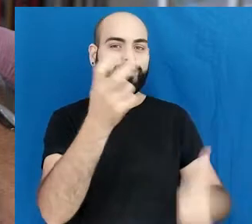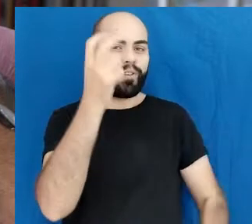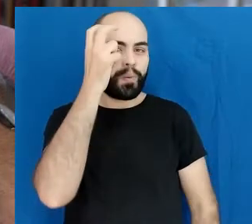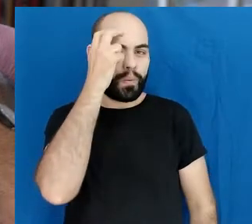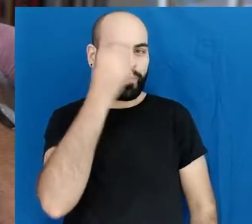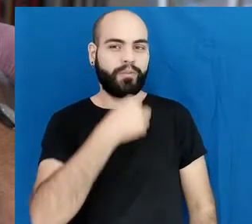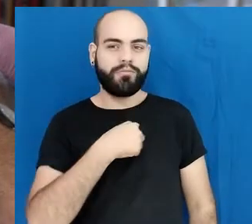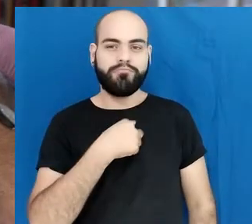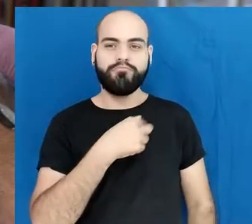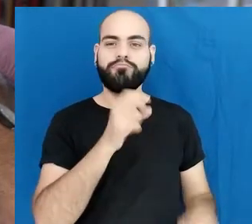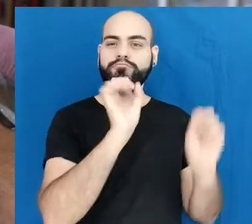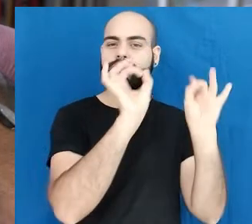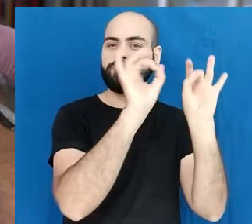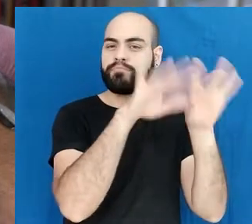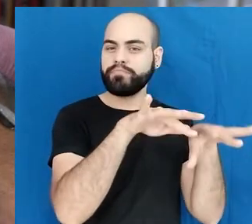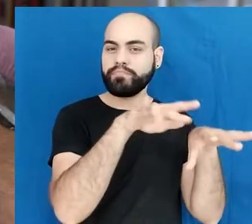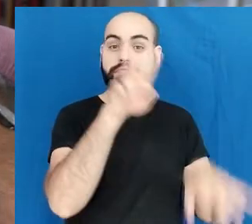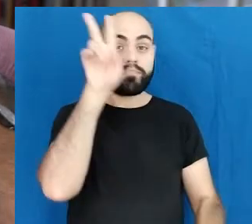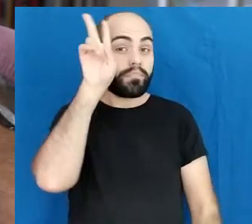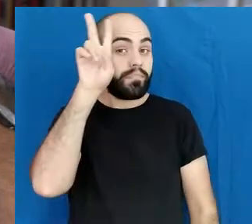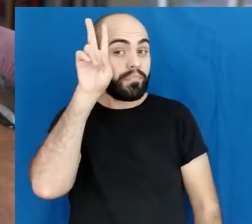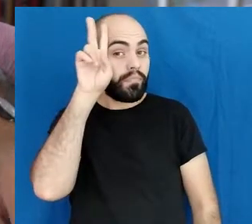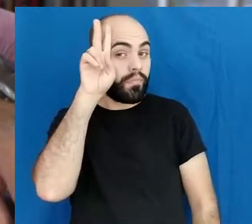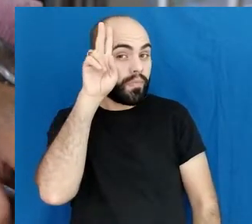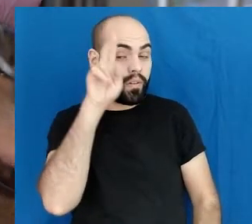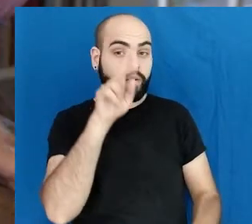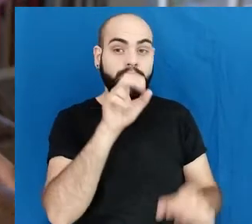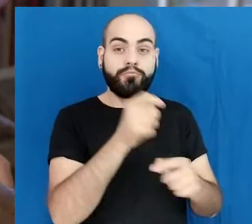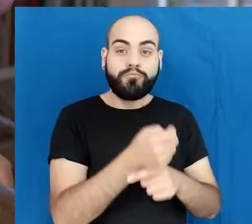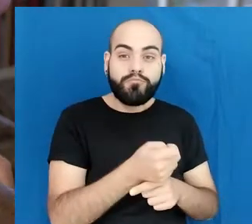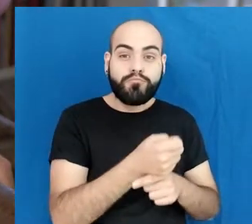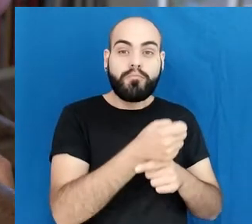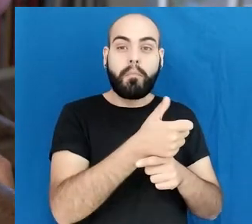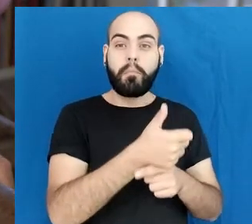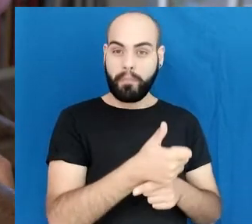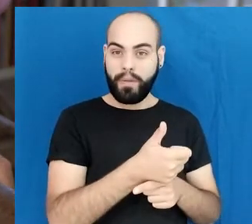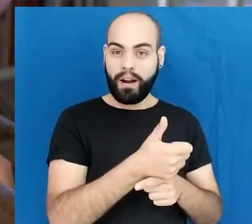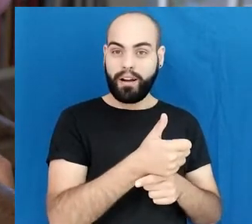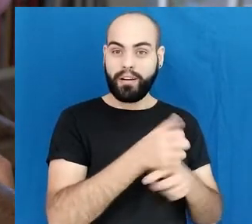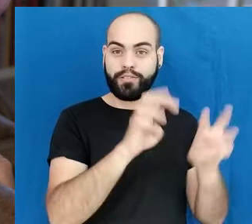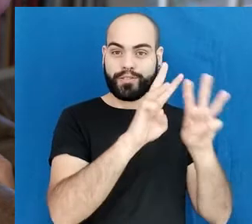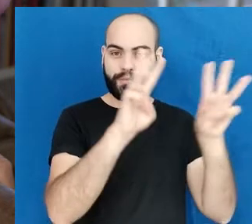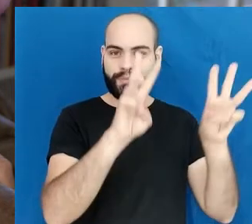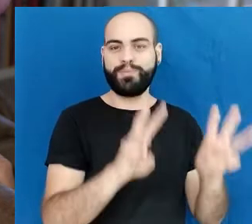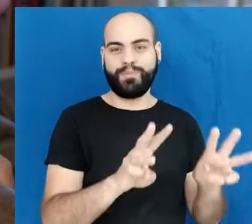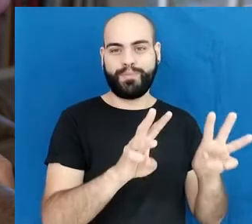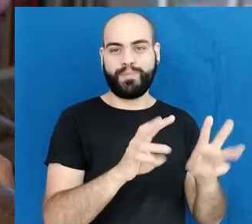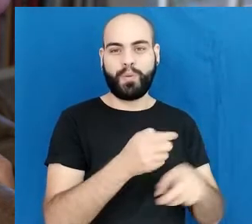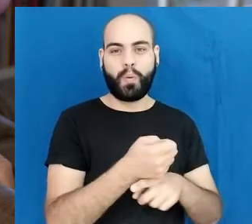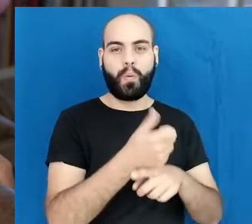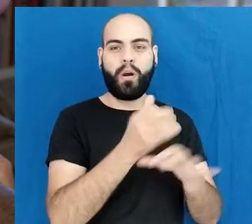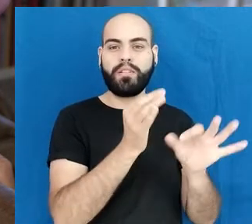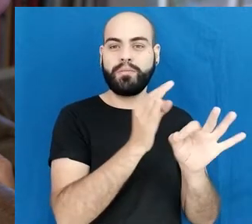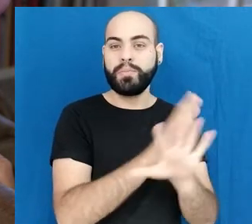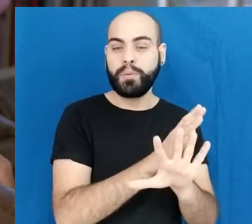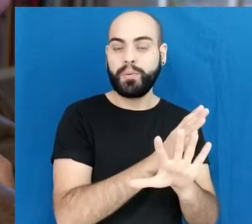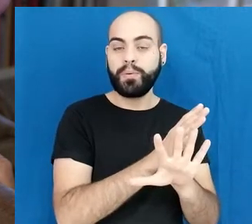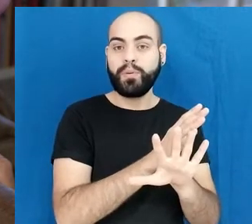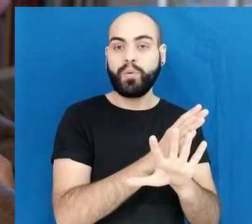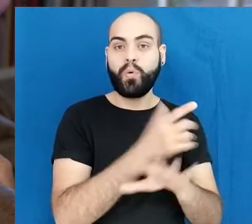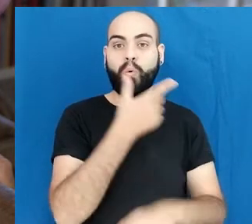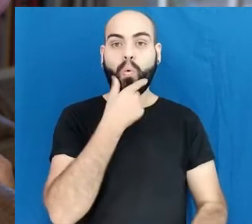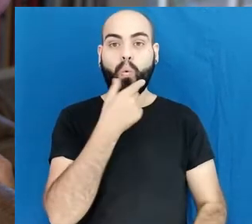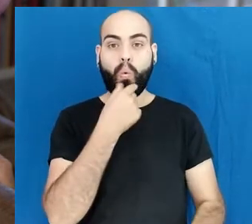cultura. E me lembro até que eles estavam na fase final do museu. Tanto é que um engenheiro